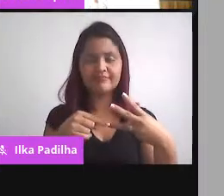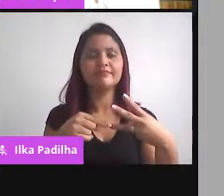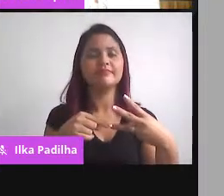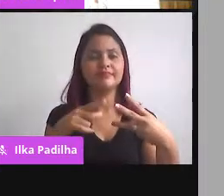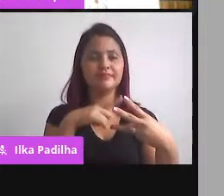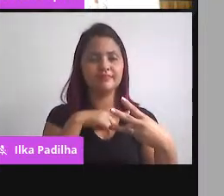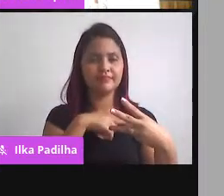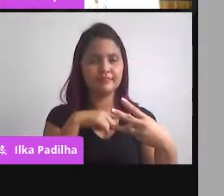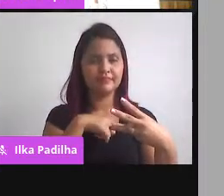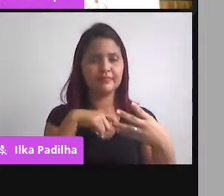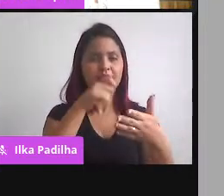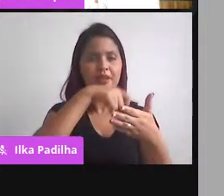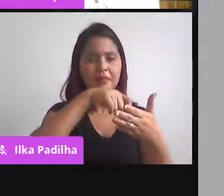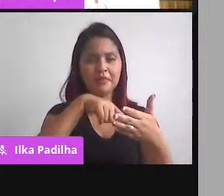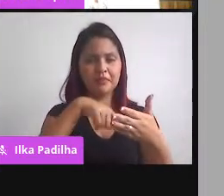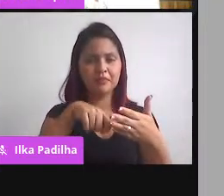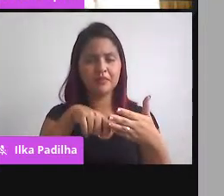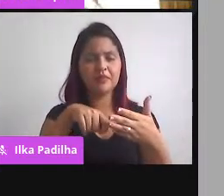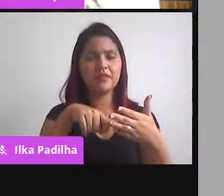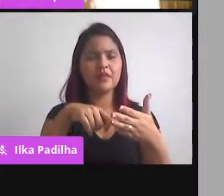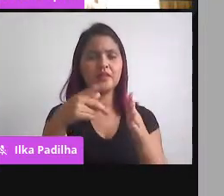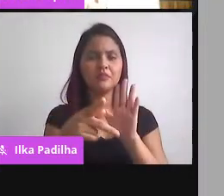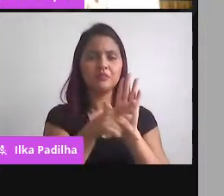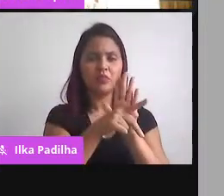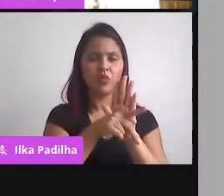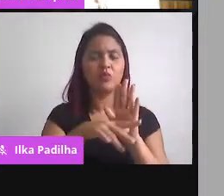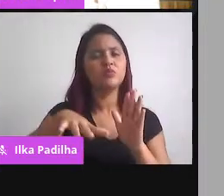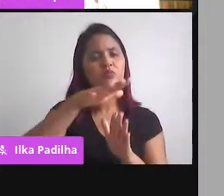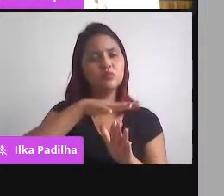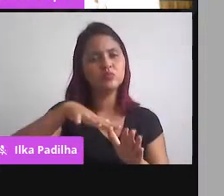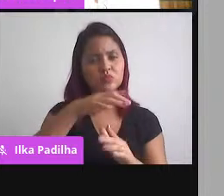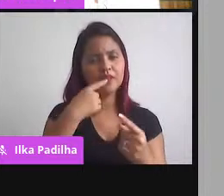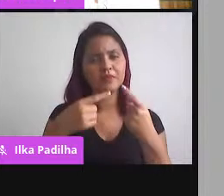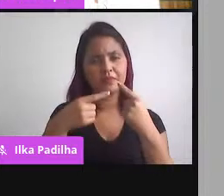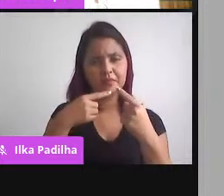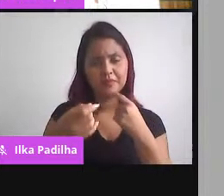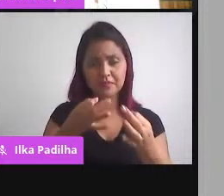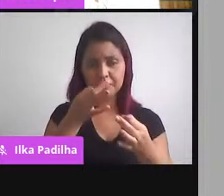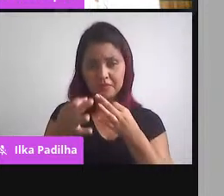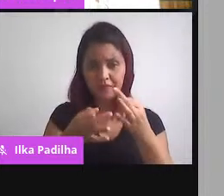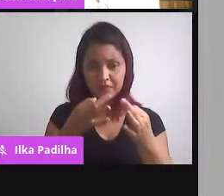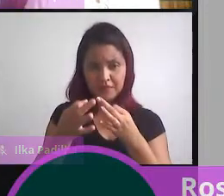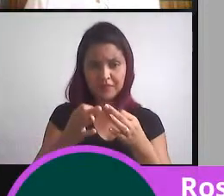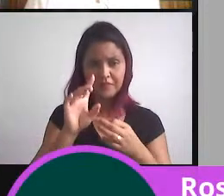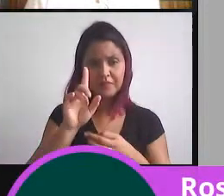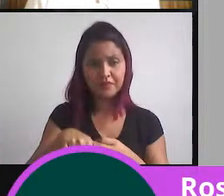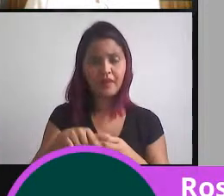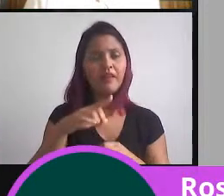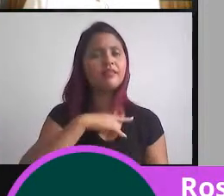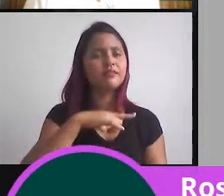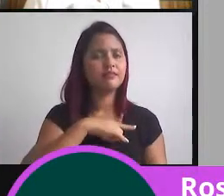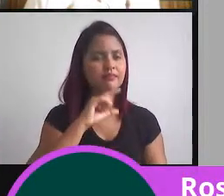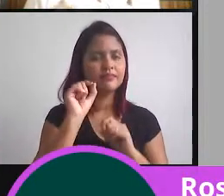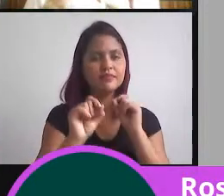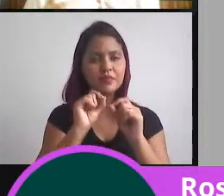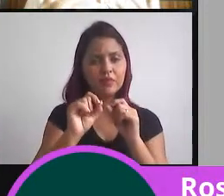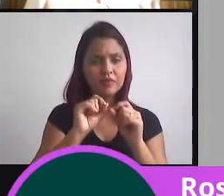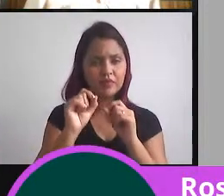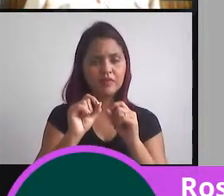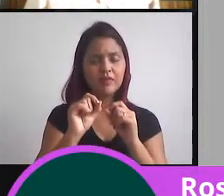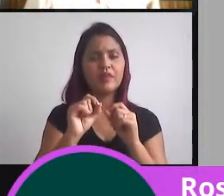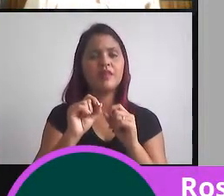estudos textuais discursivos e encontram os princípios teóricos da linguística textual, essa abordagem,